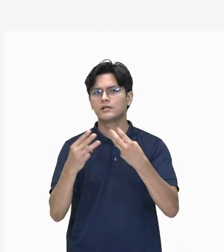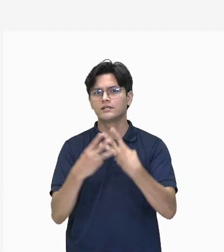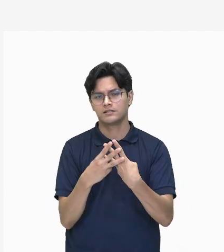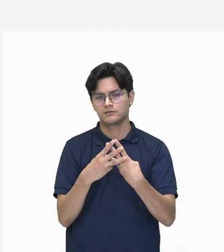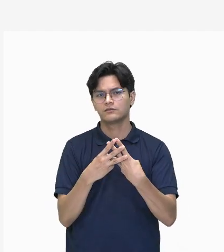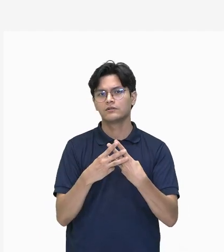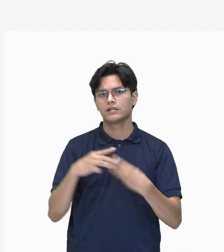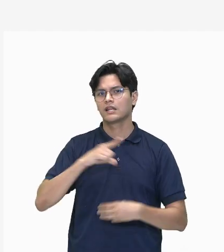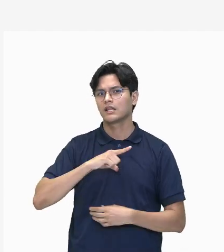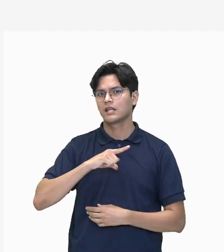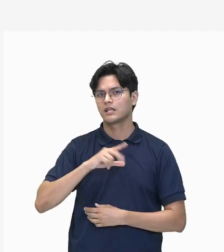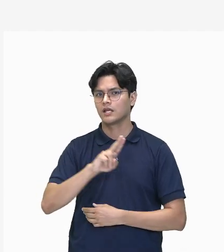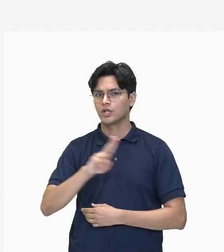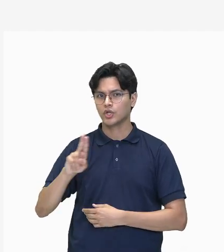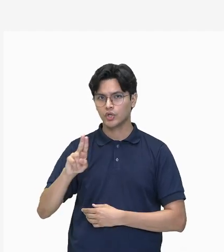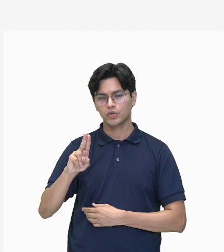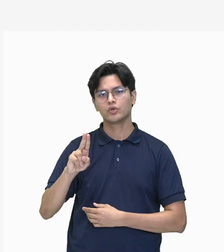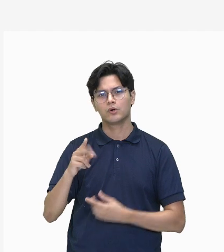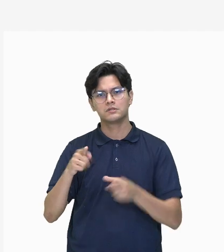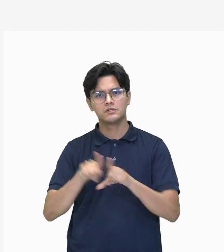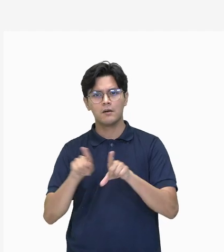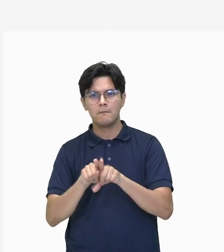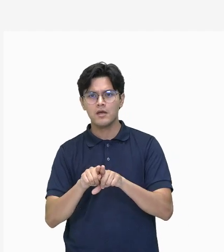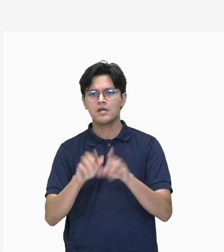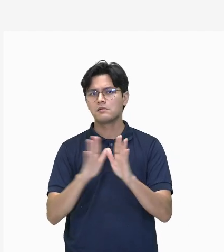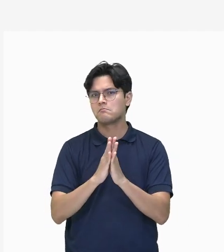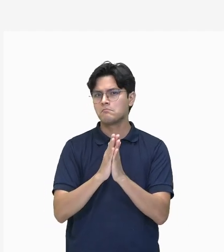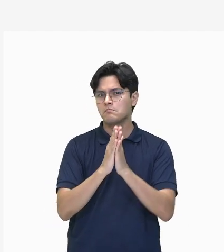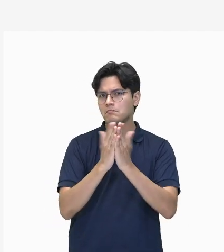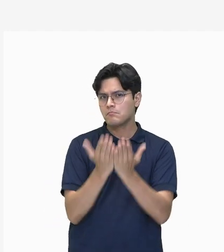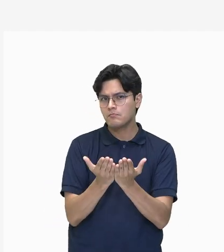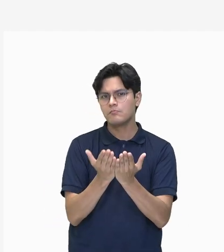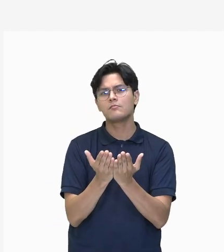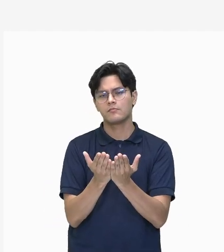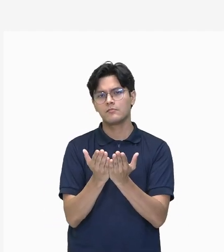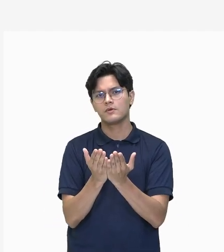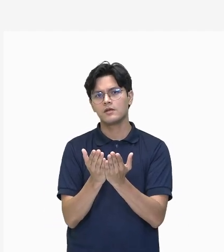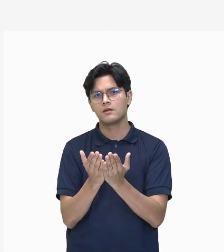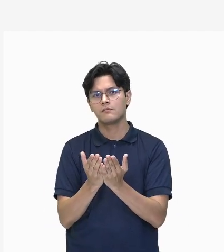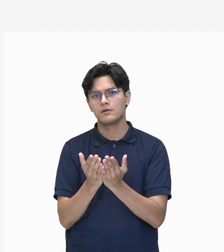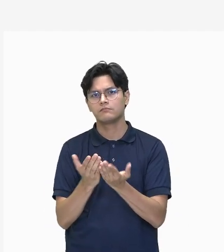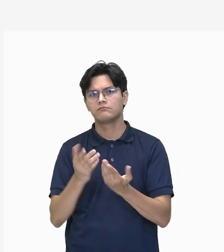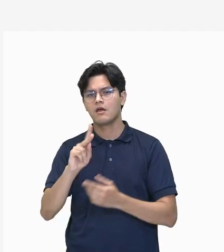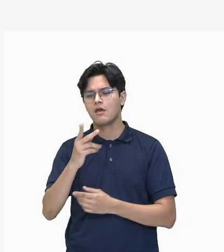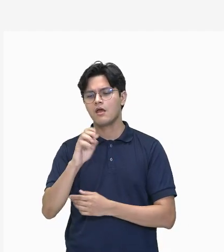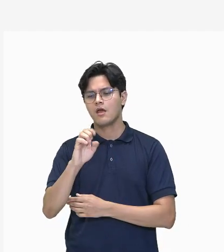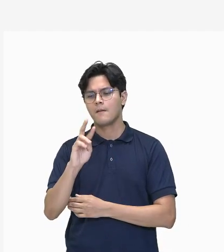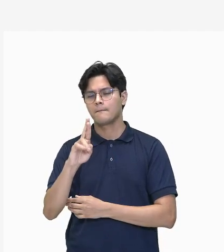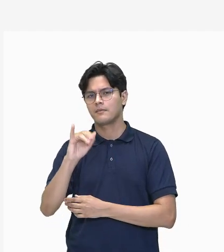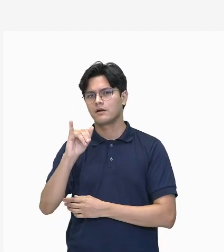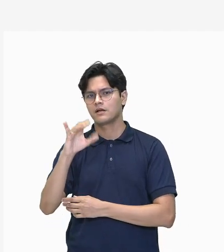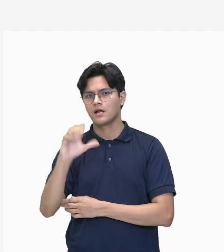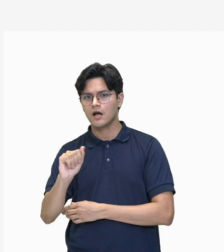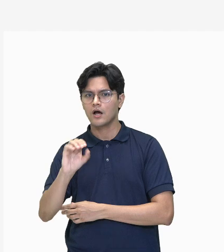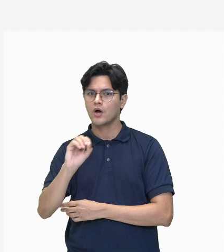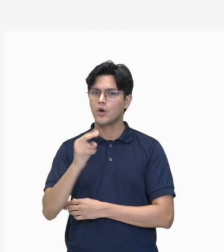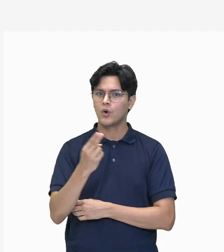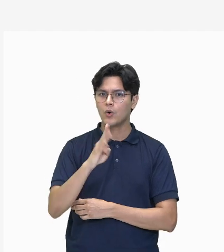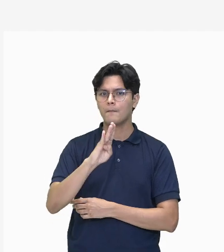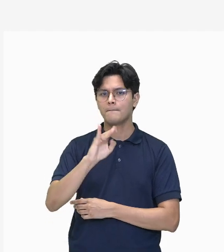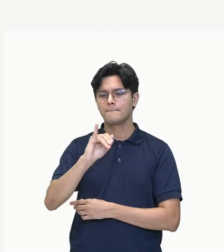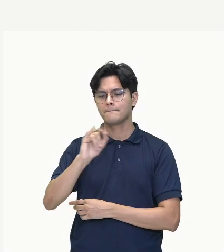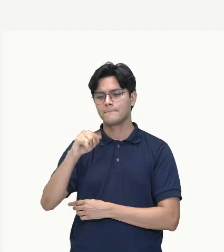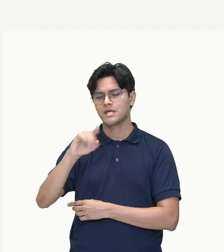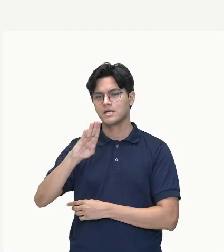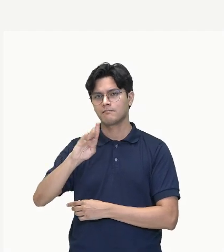comumente chamado de Bíblia hebraica ou Bíblia judaica. A escritura sagrada do judaísmo é o Tanakh, né? Às vezes a